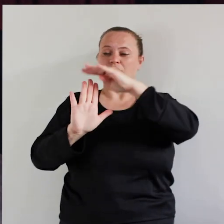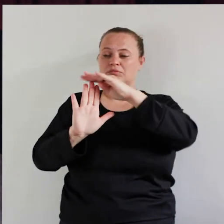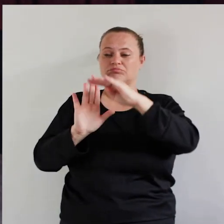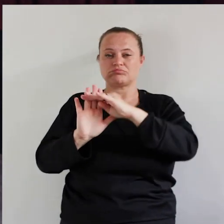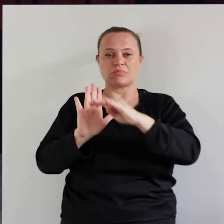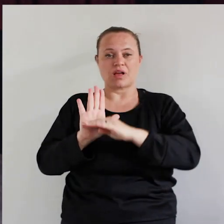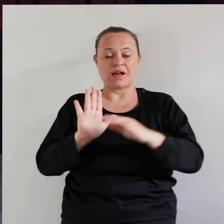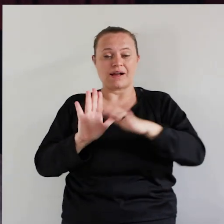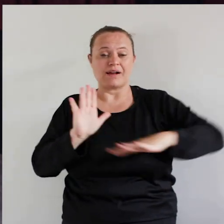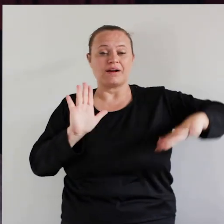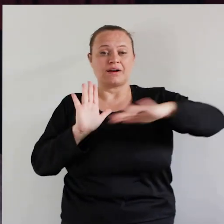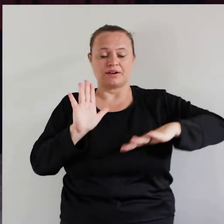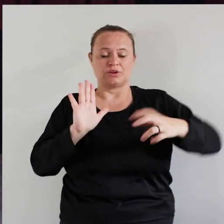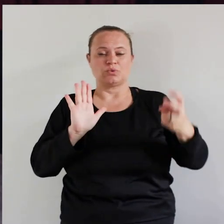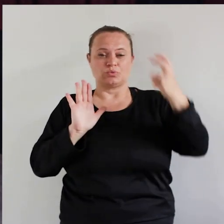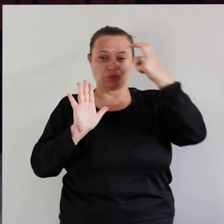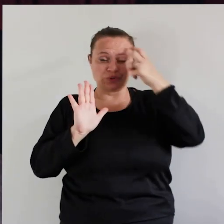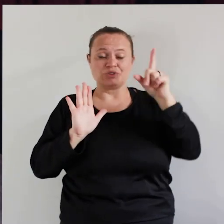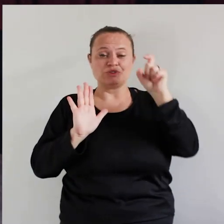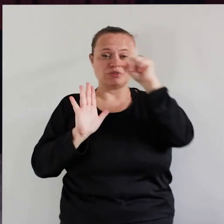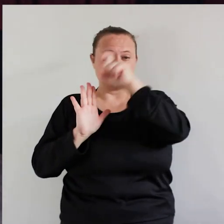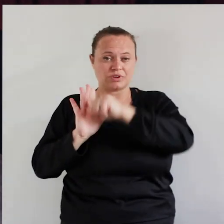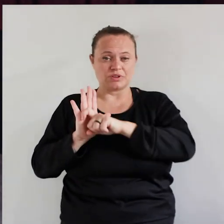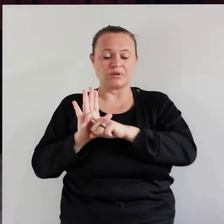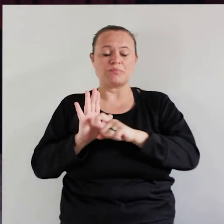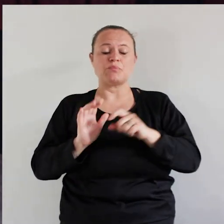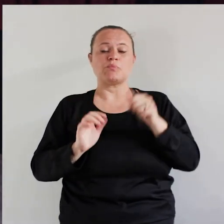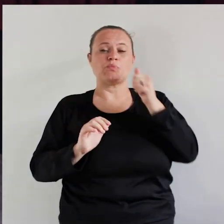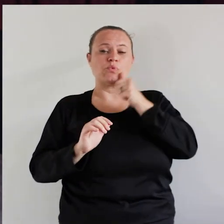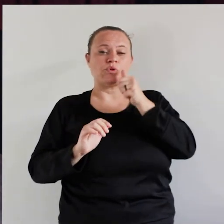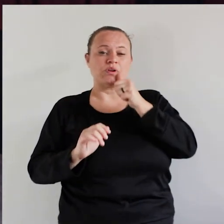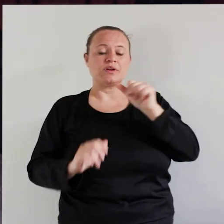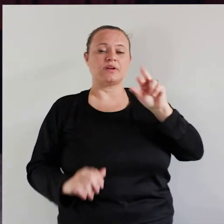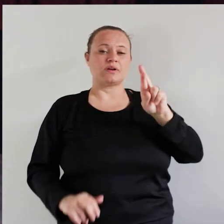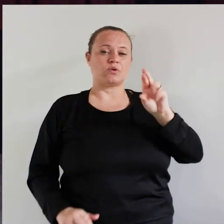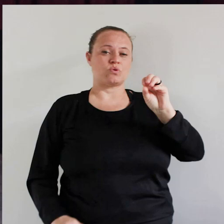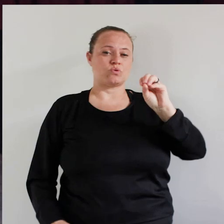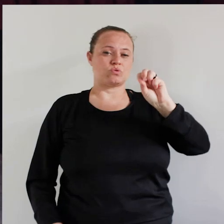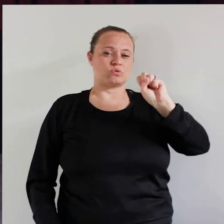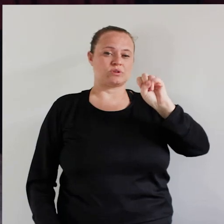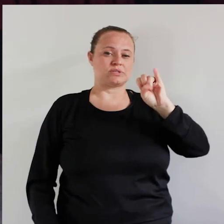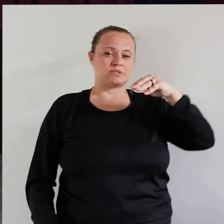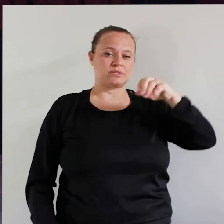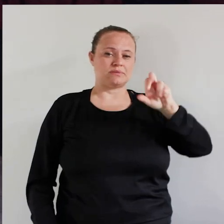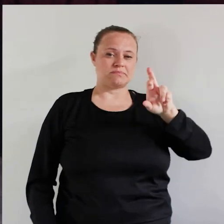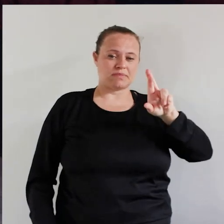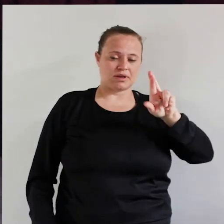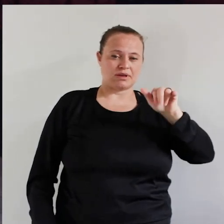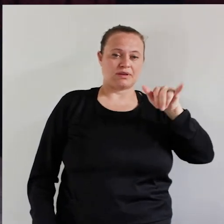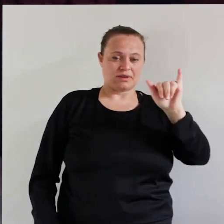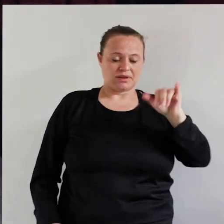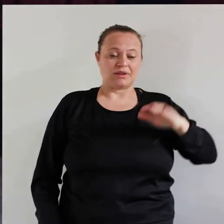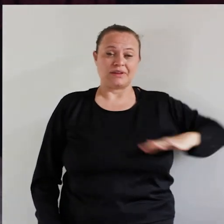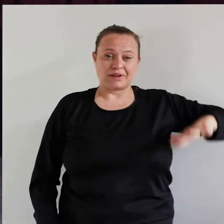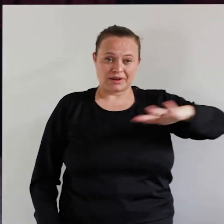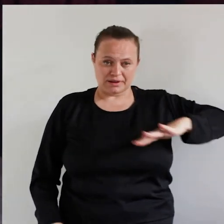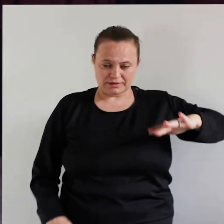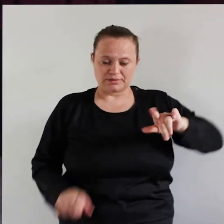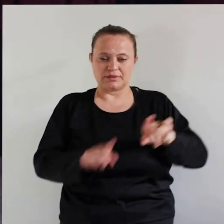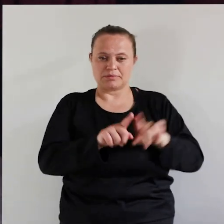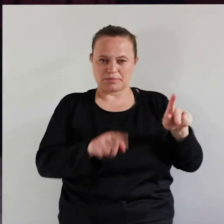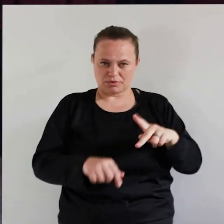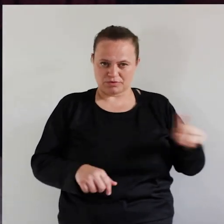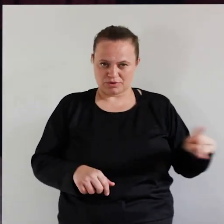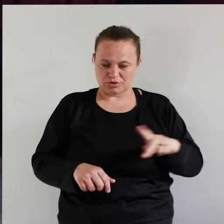de informações, indicadores na área da cultura, a gente começa ali. Na época, a Rosemary Carvalho, que é uma outra